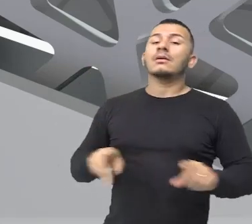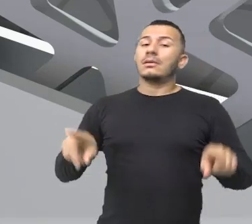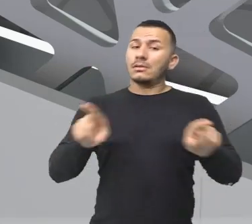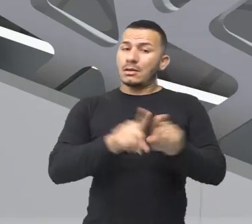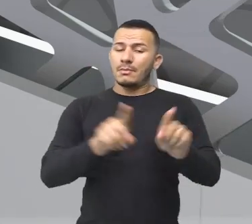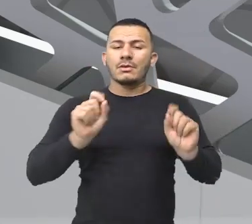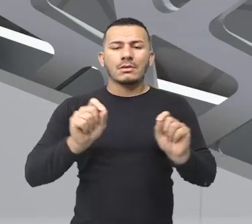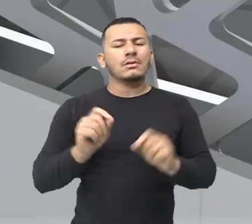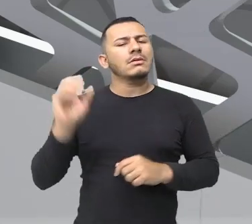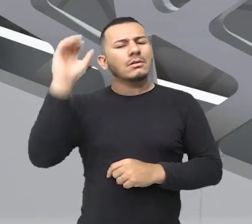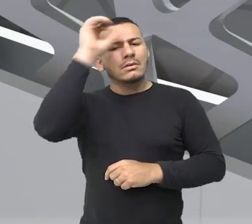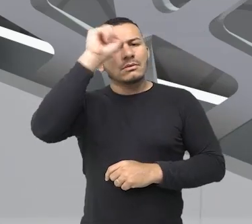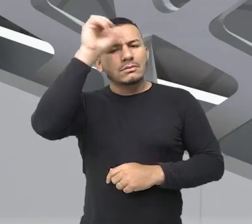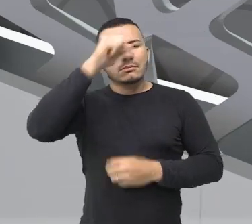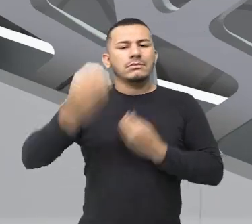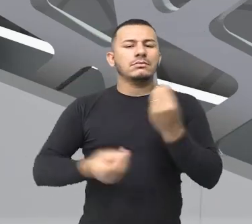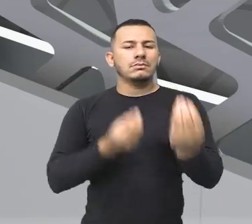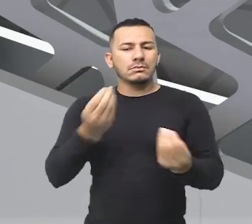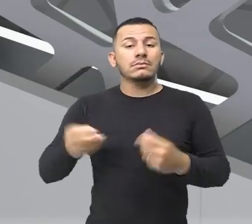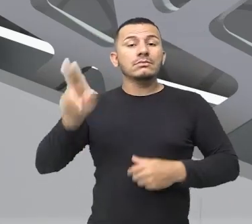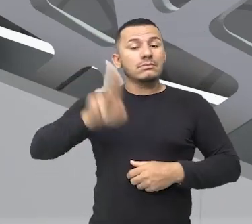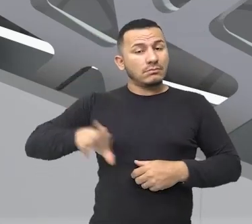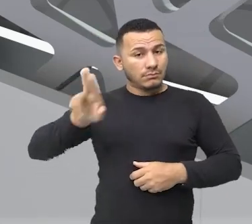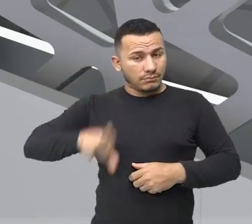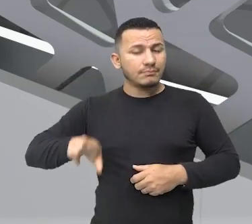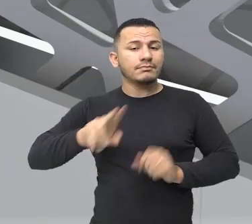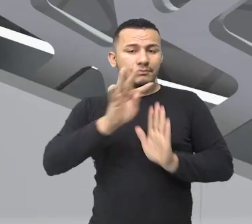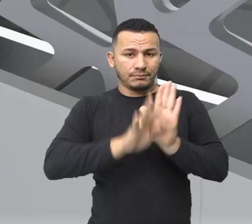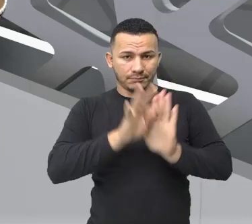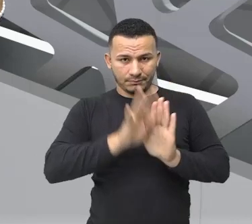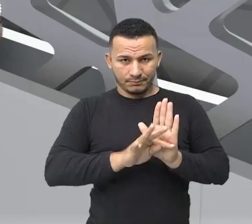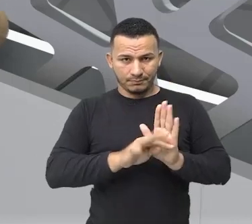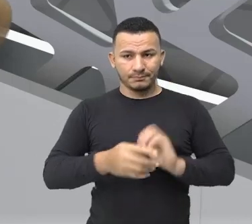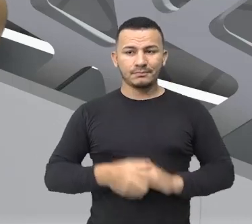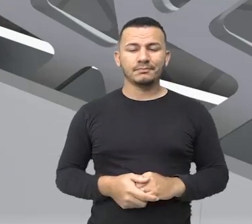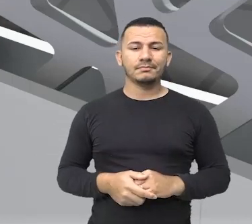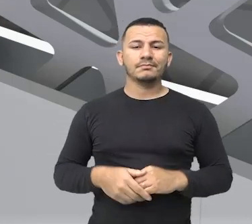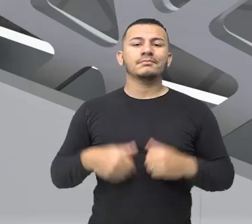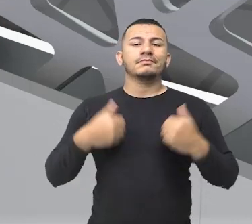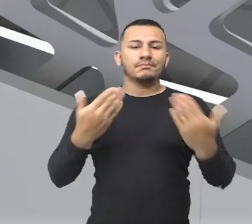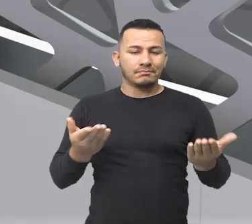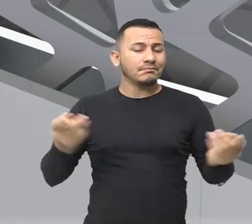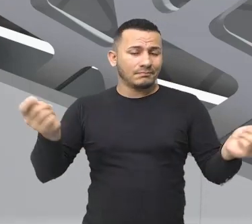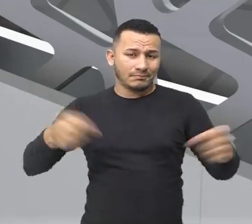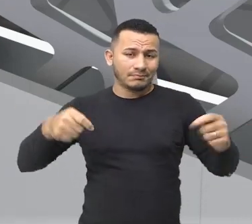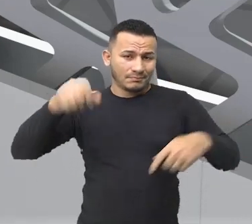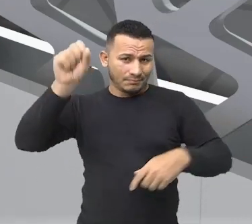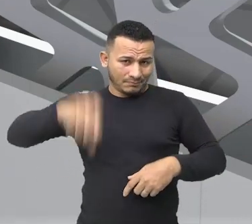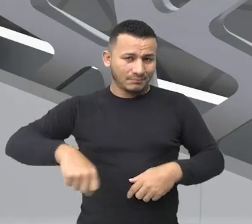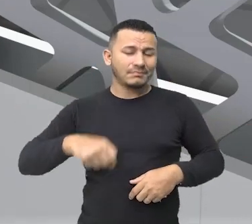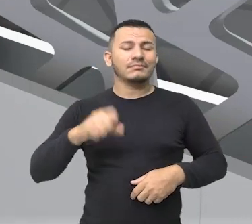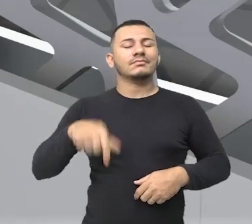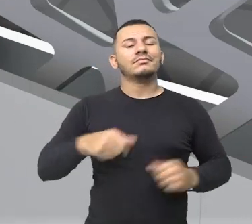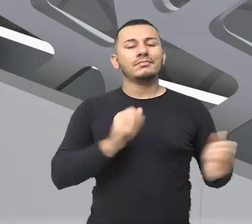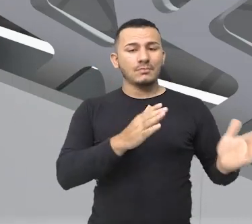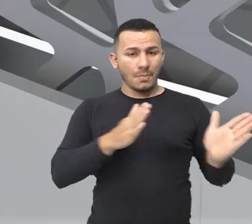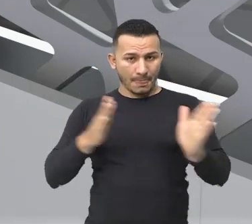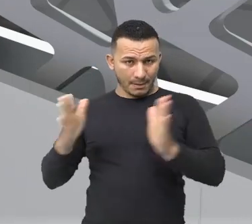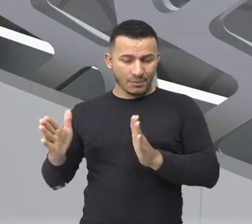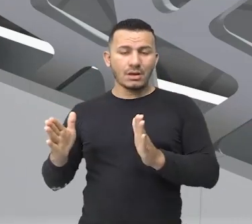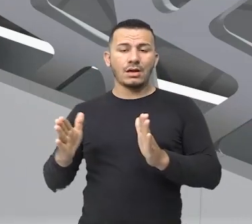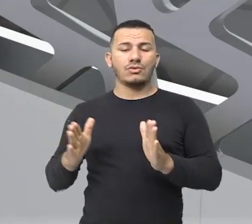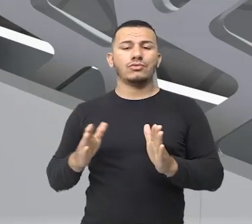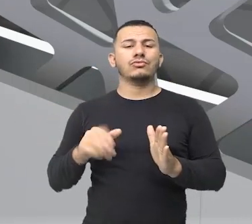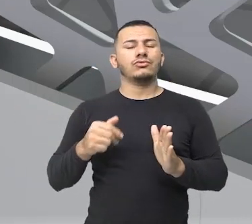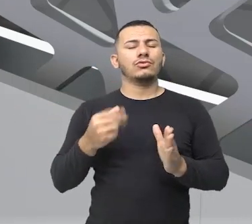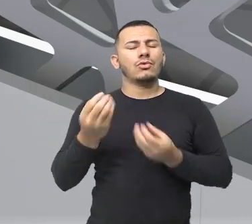aprender a utilizá-las, tá bom, pessoal? E assim a gente consegue fazer o processo de apreciar um